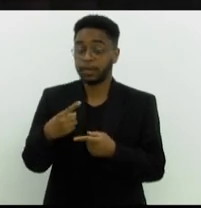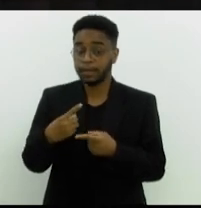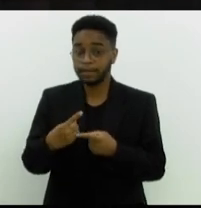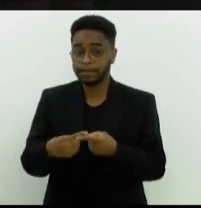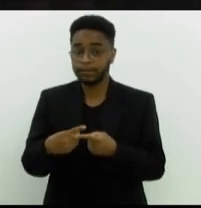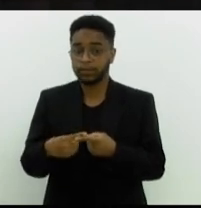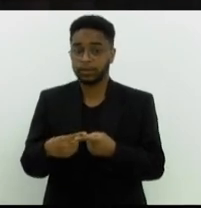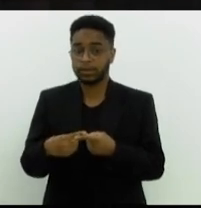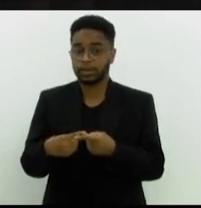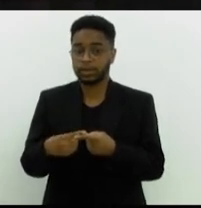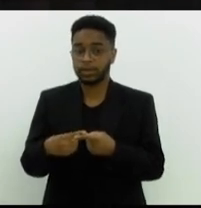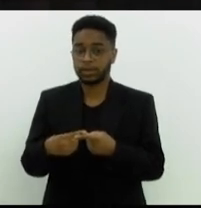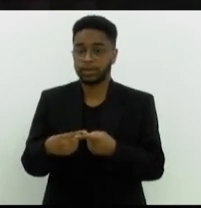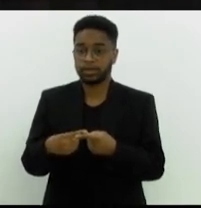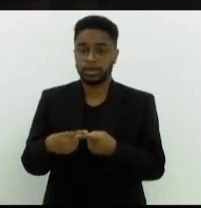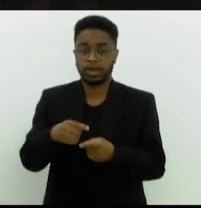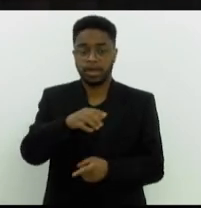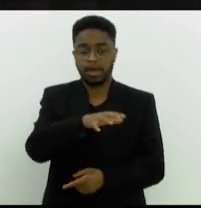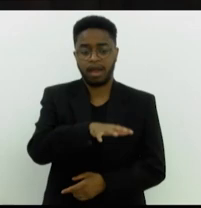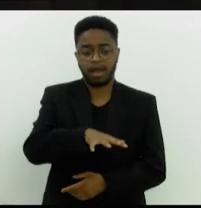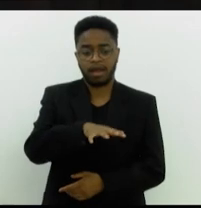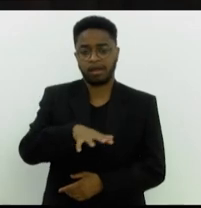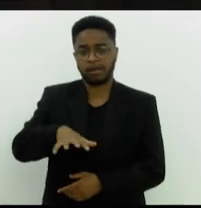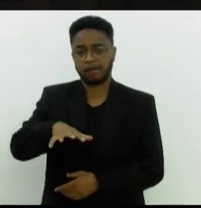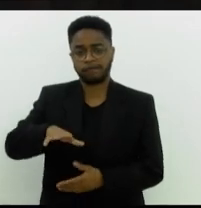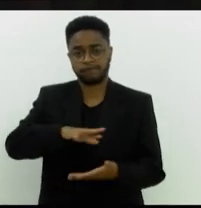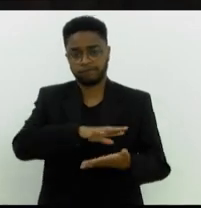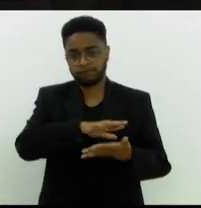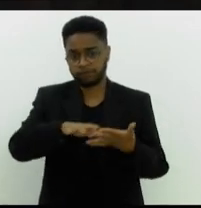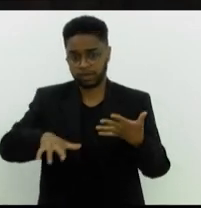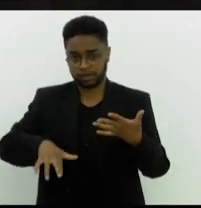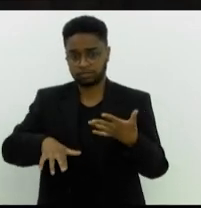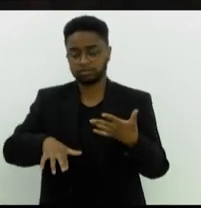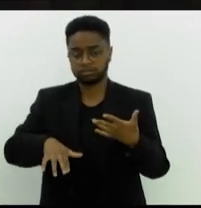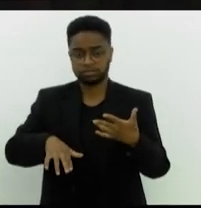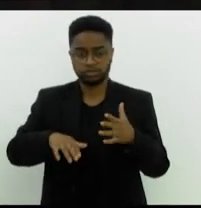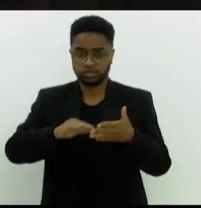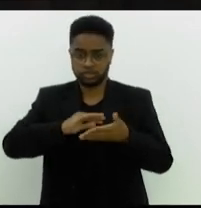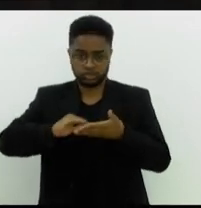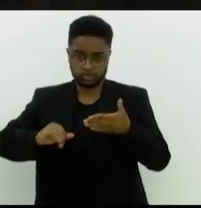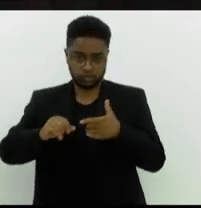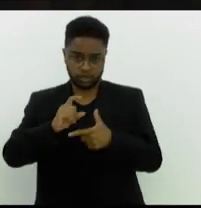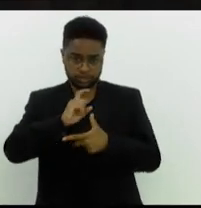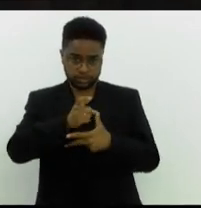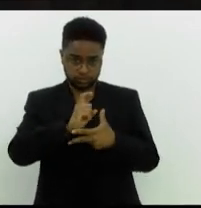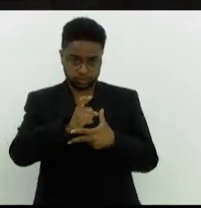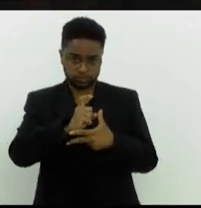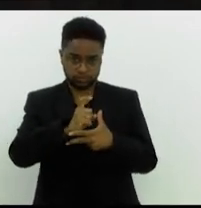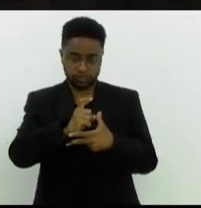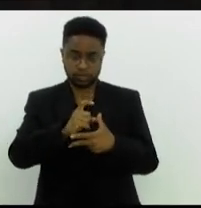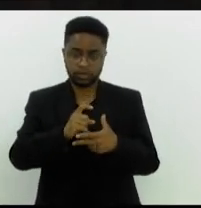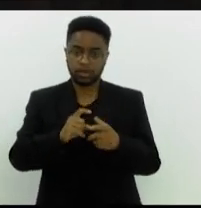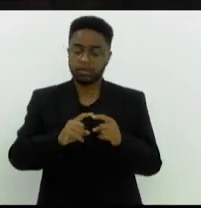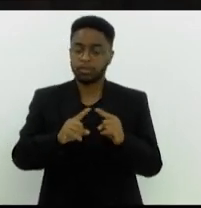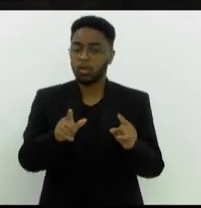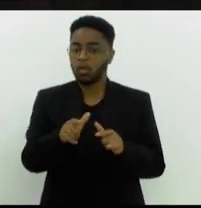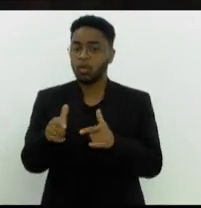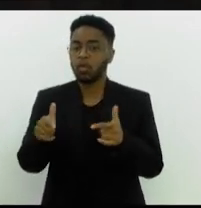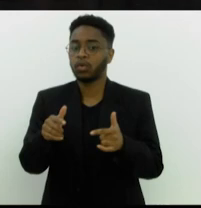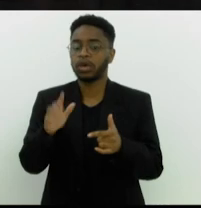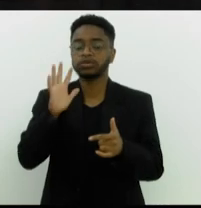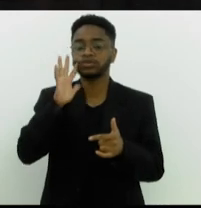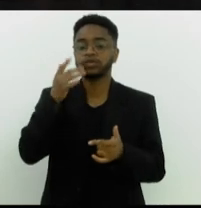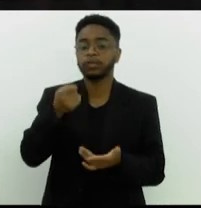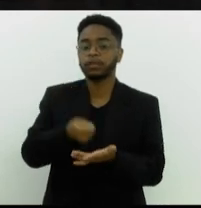diversos poderes, com exceção do Poder Executivo, resolveu pagar a